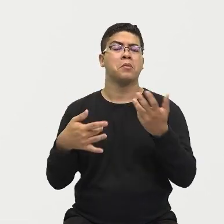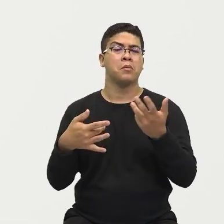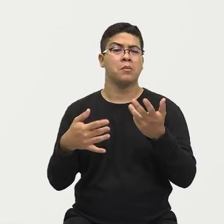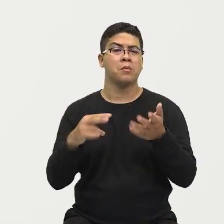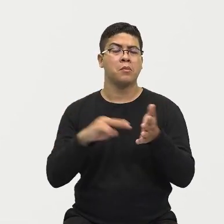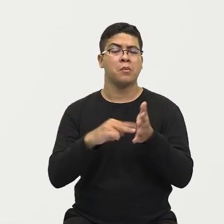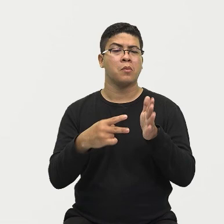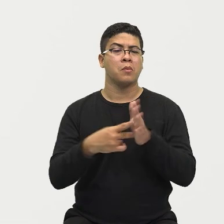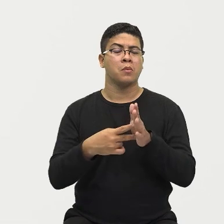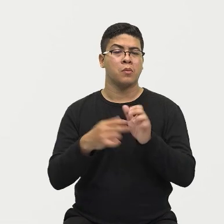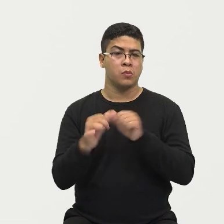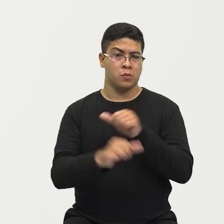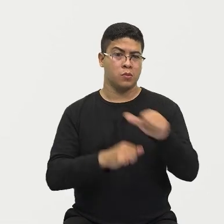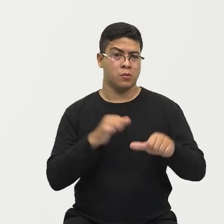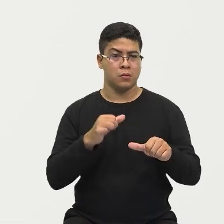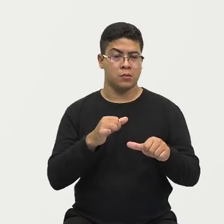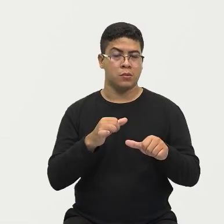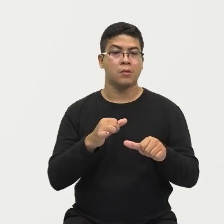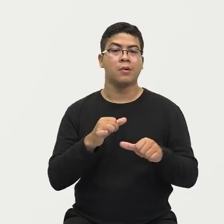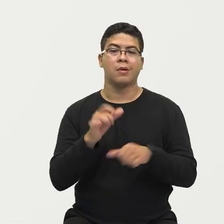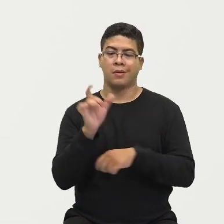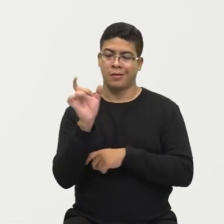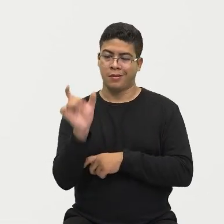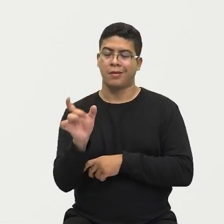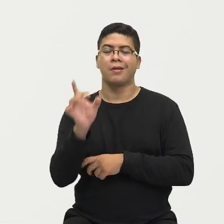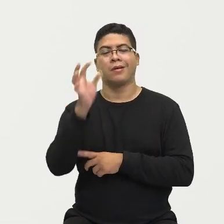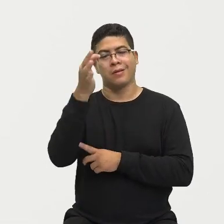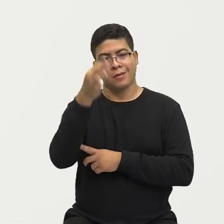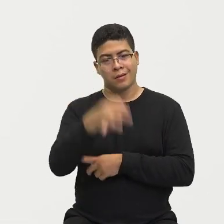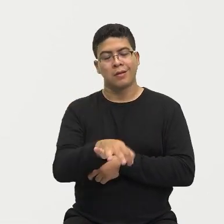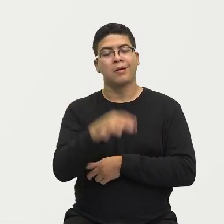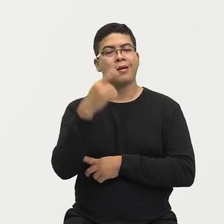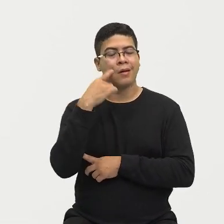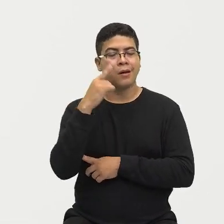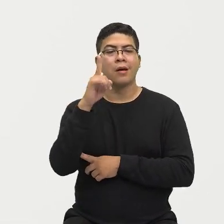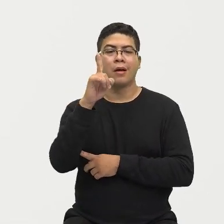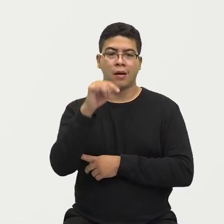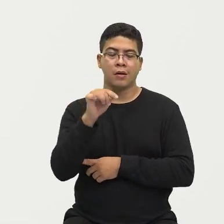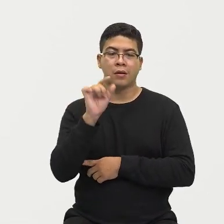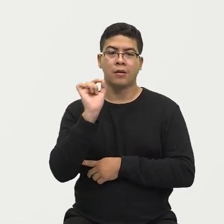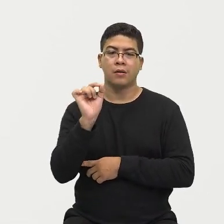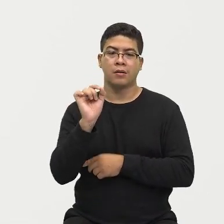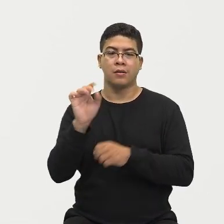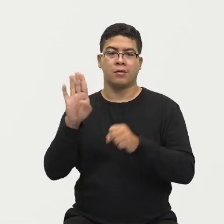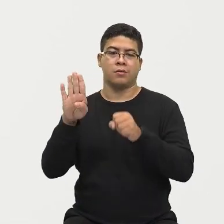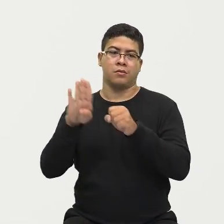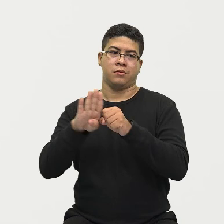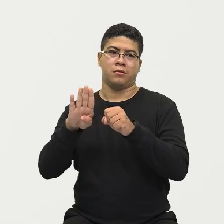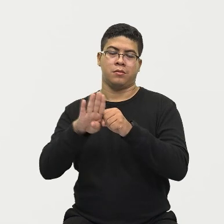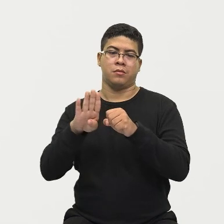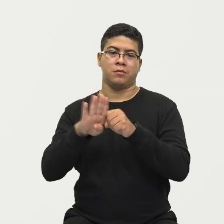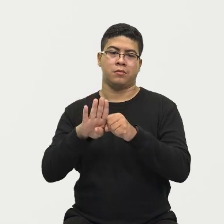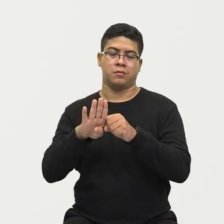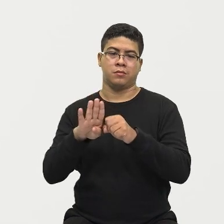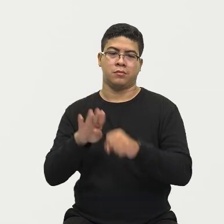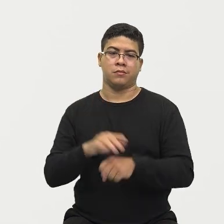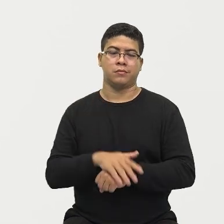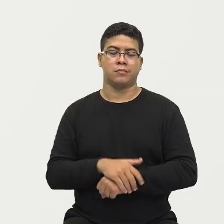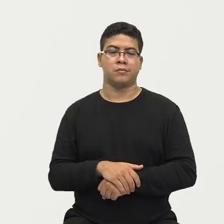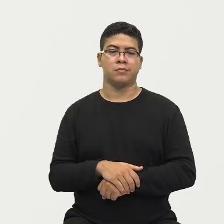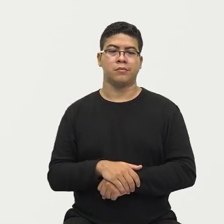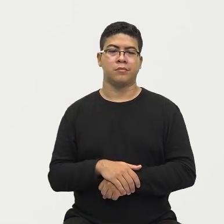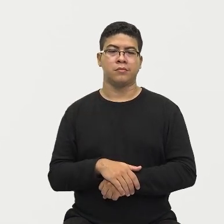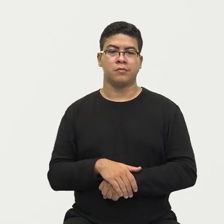Estudante jovem. Exatamente, estudante nesse caso aí é um substantivo. É um